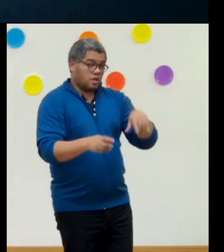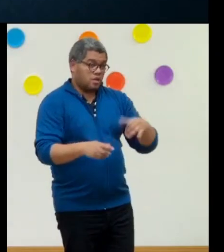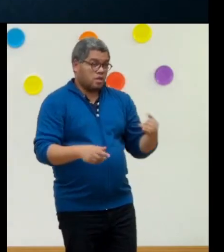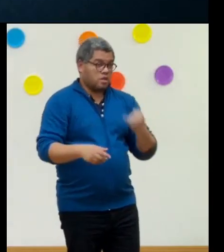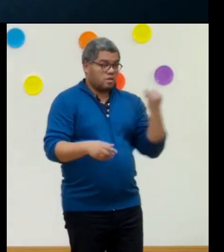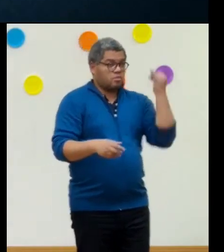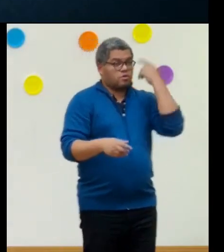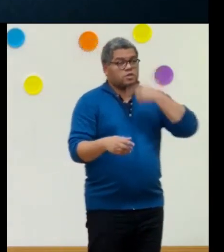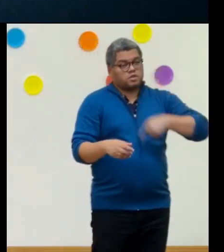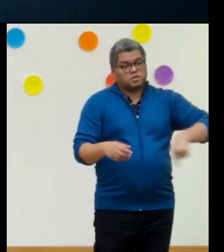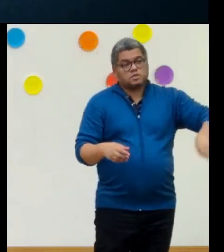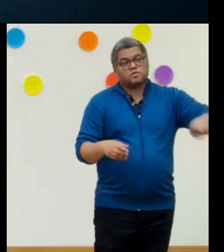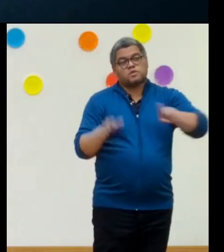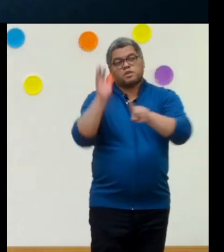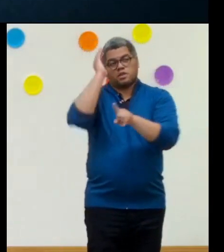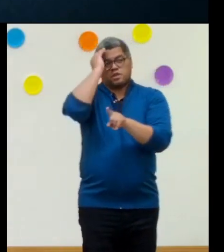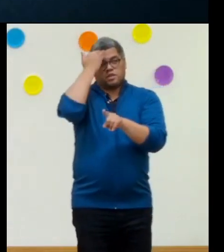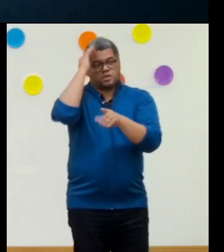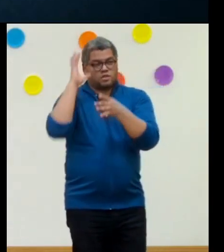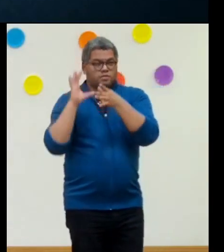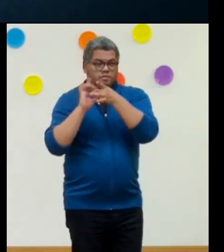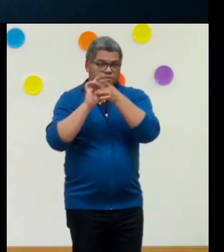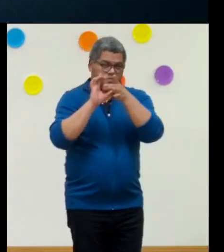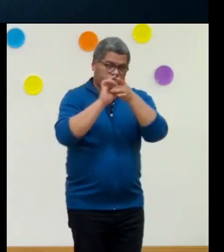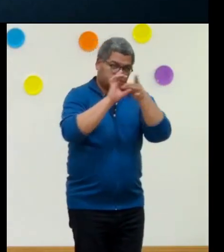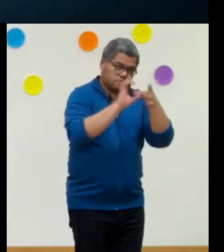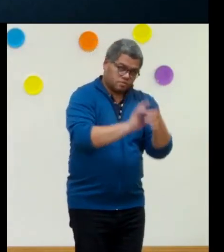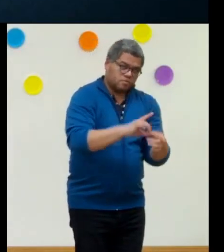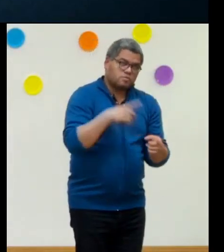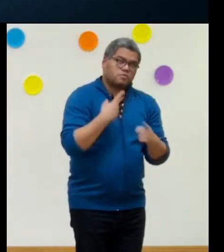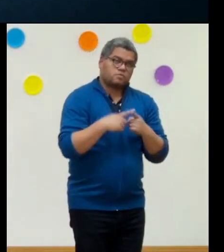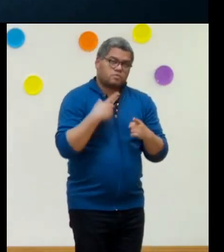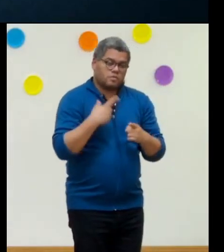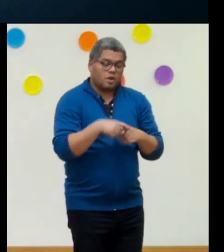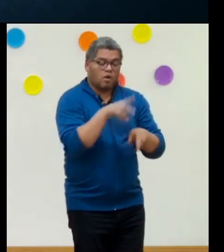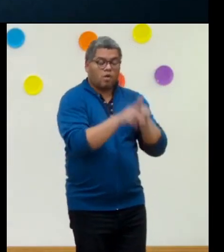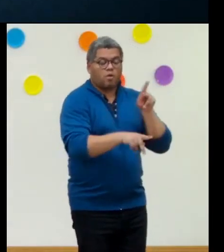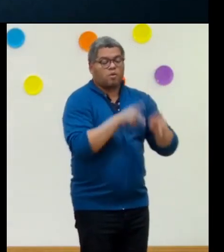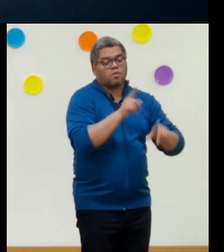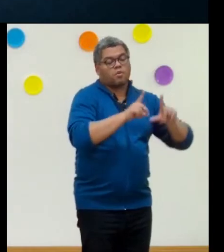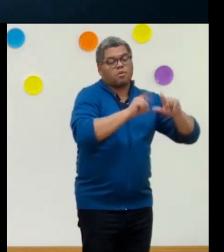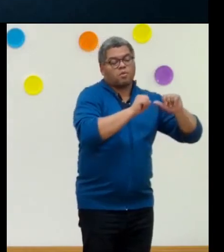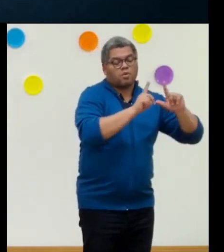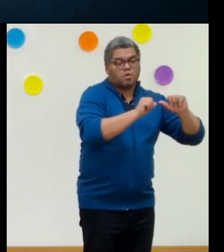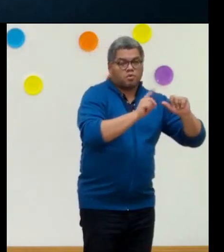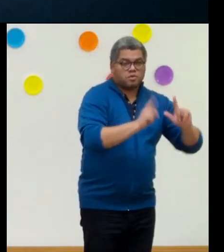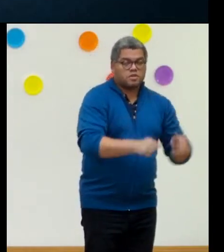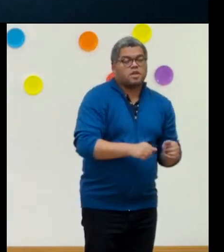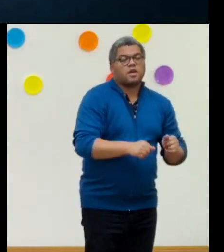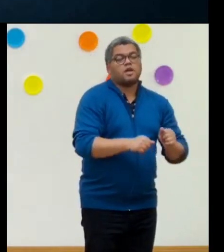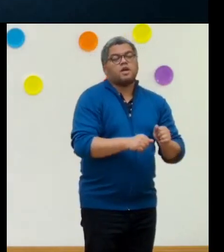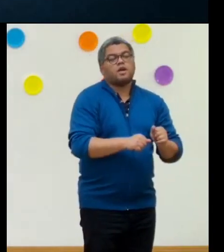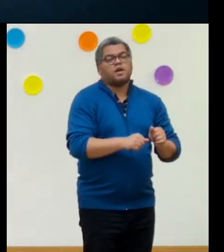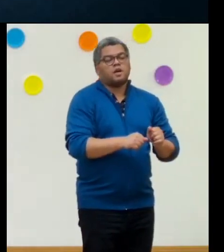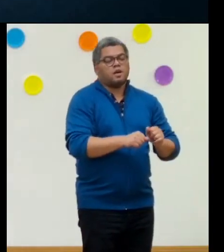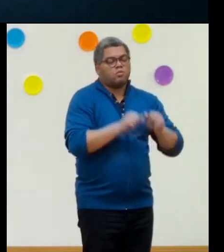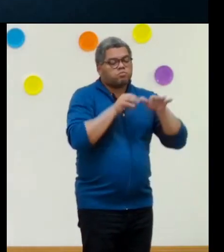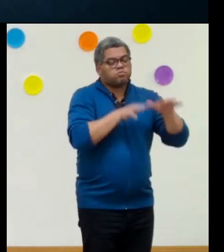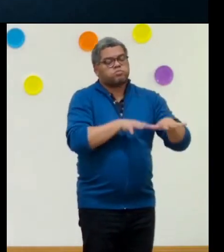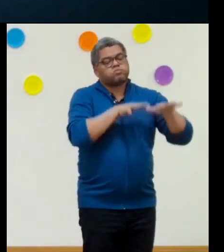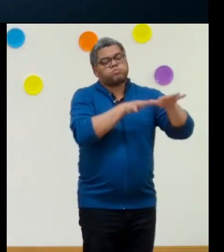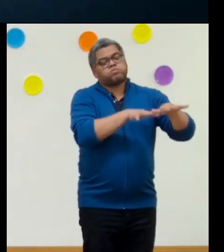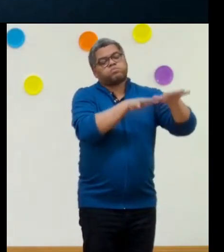sai do Egito, encharcado de 400 anos de Egito, outra maneira de ver, outros